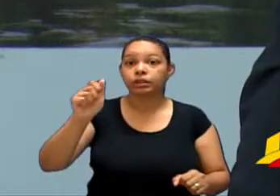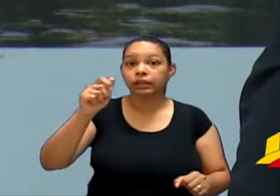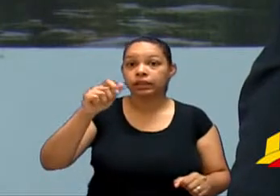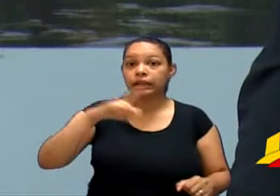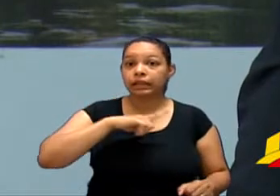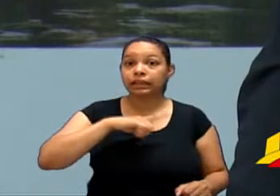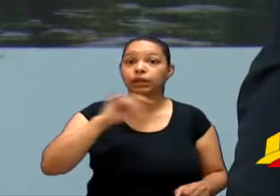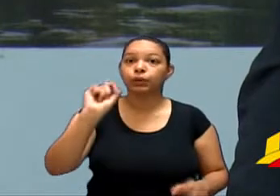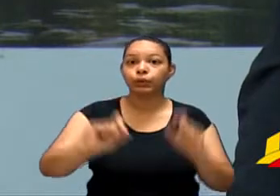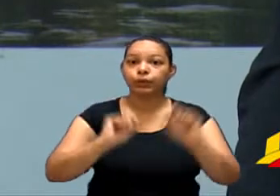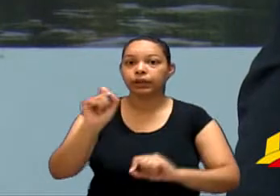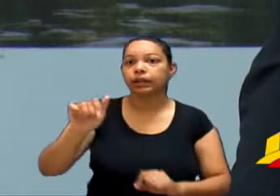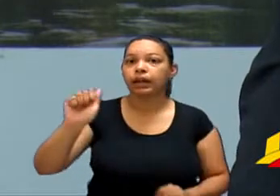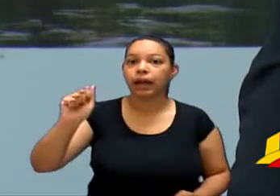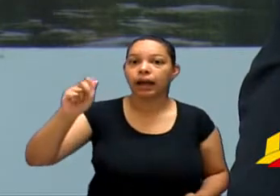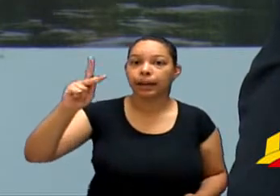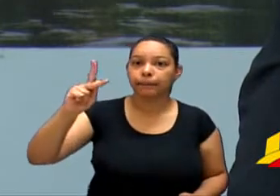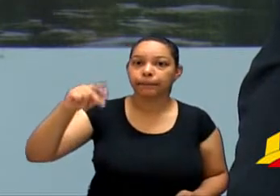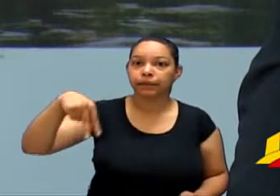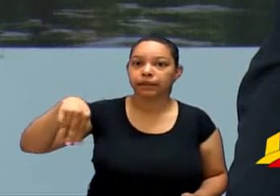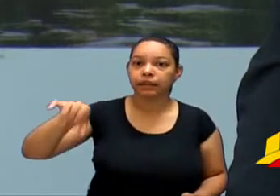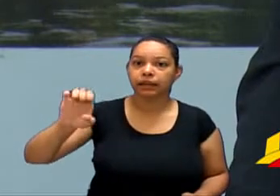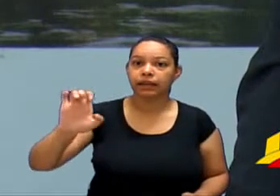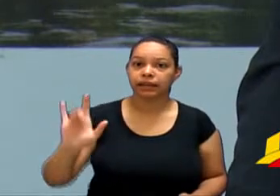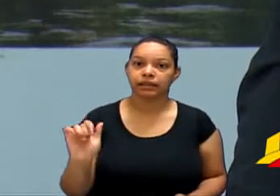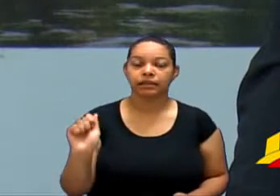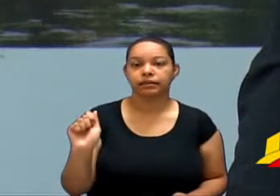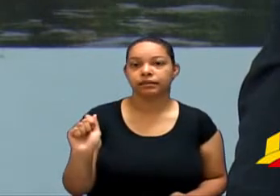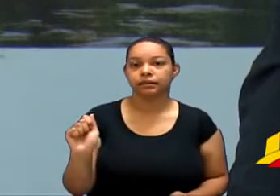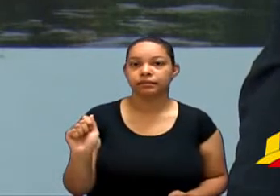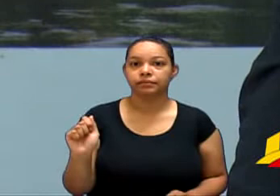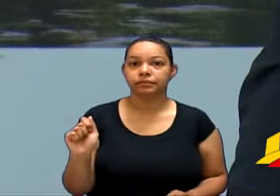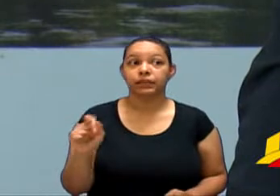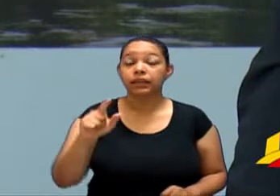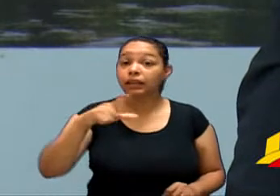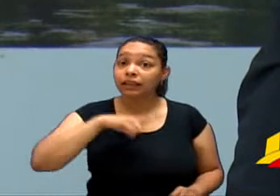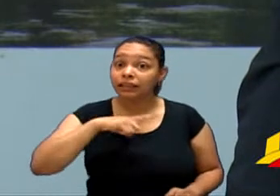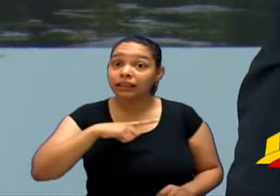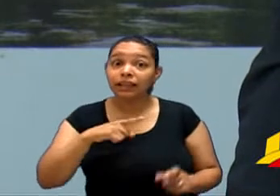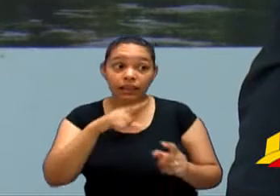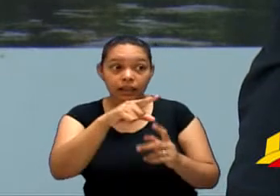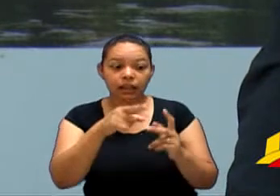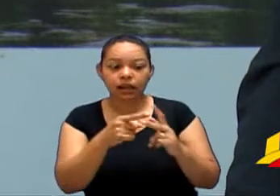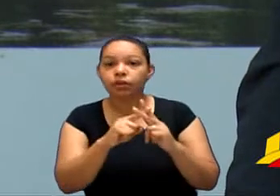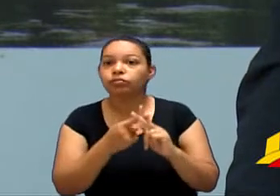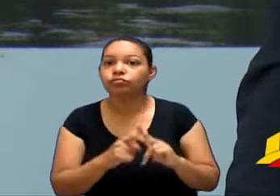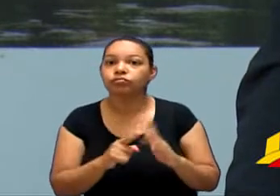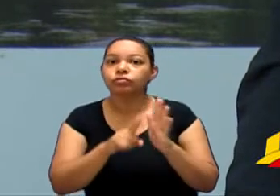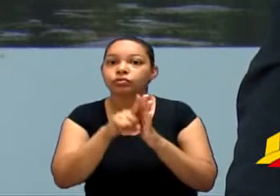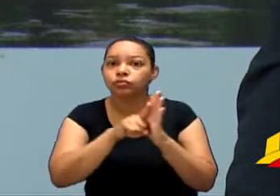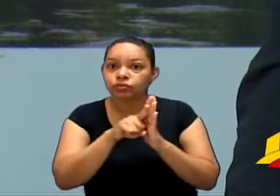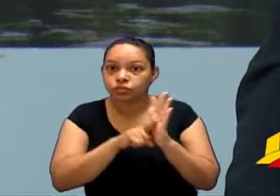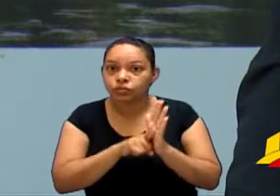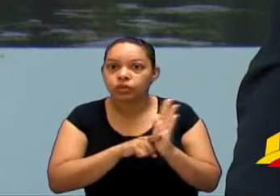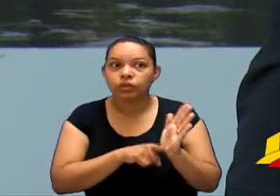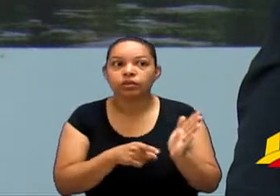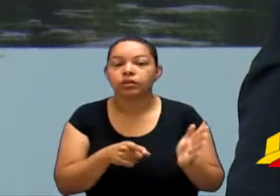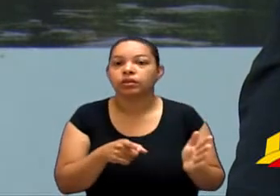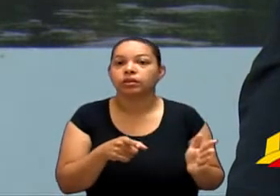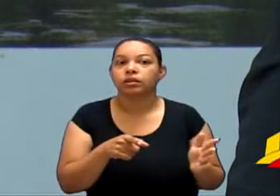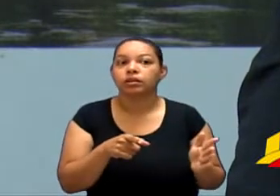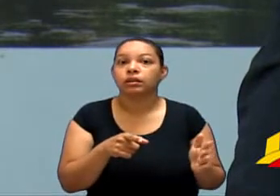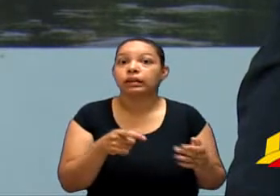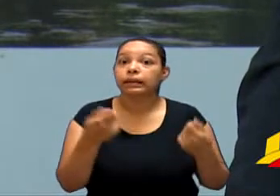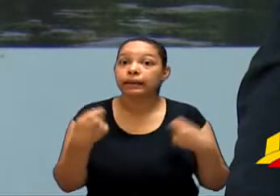chance e tem um exame por exemplo que é feito através da avaliação de por bioimpedância